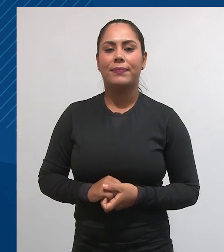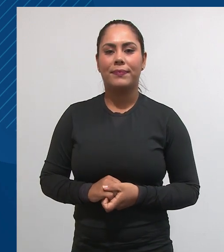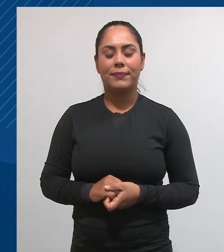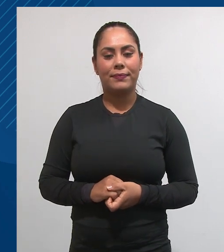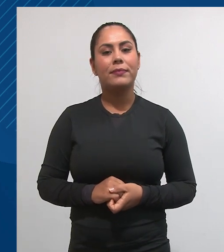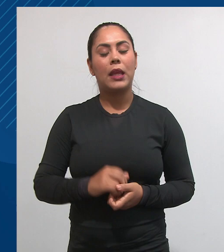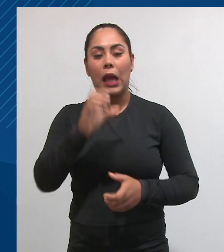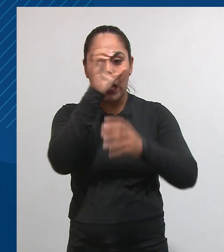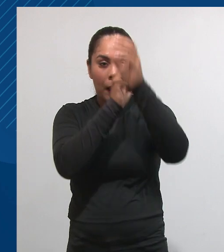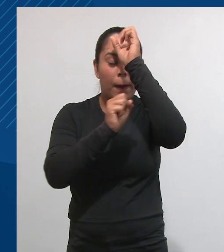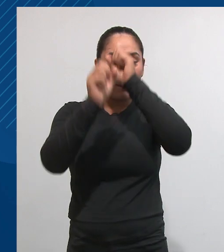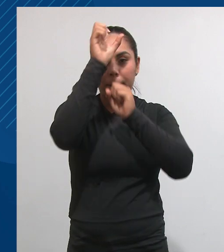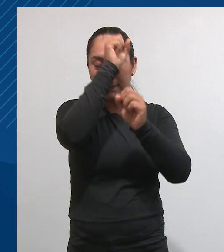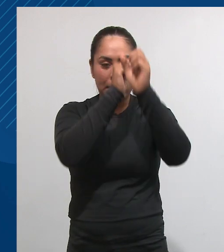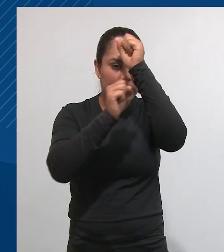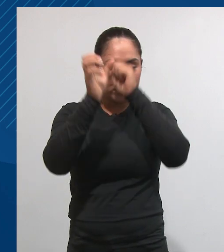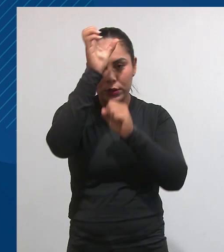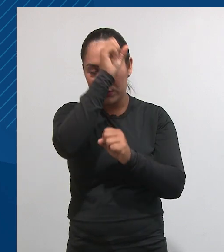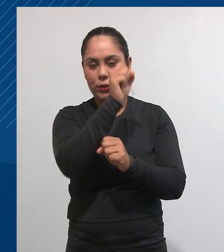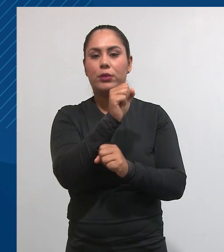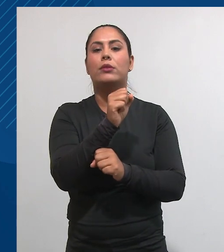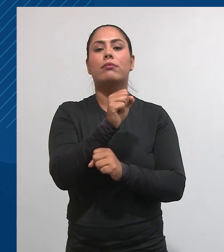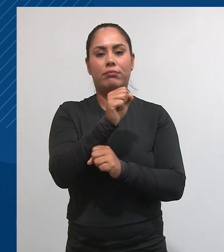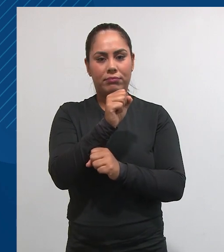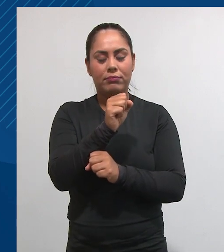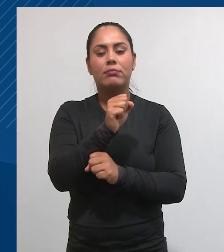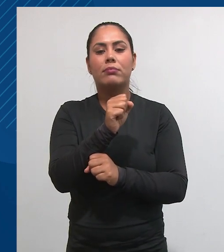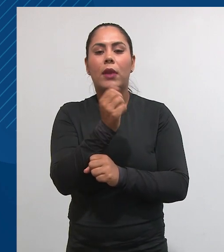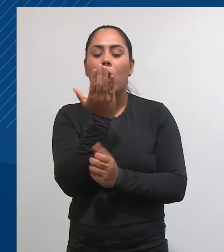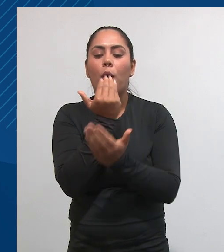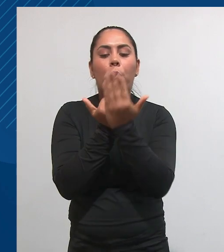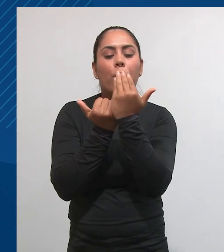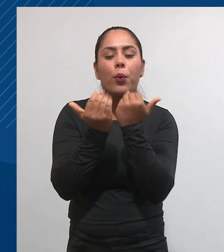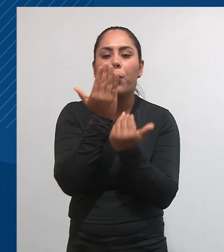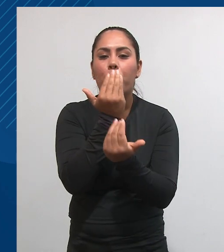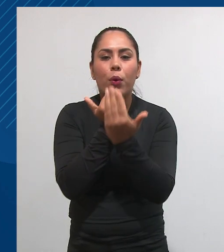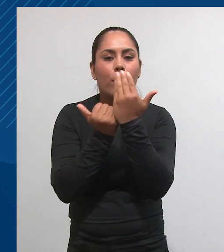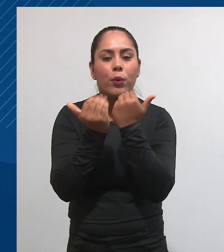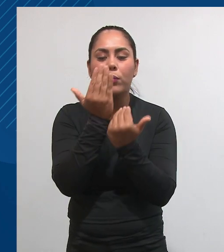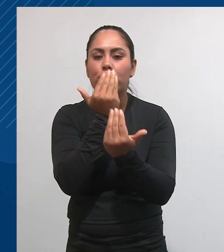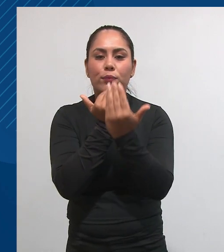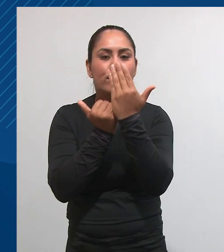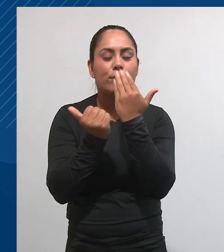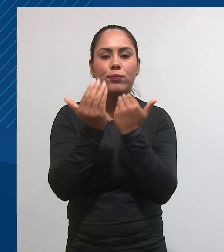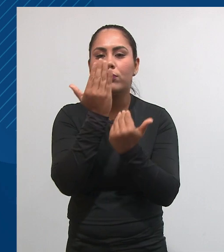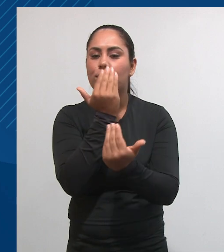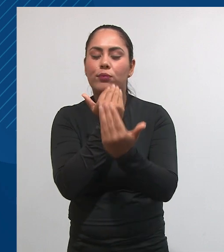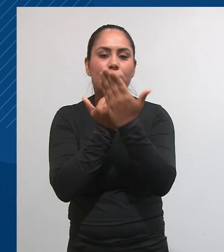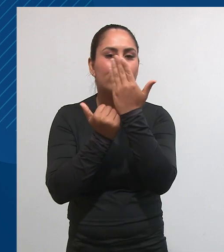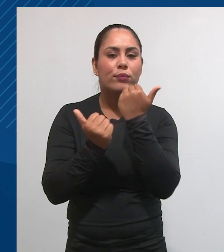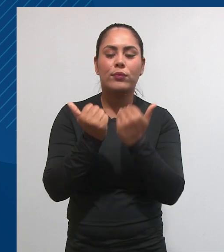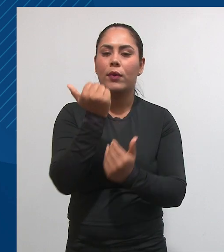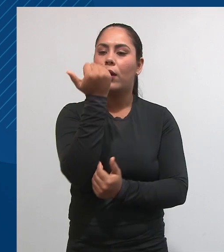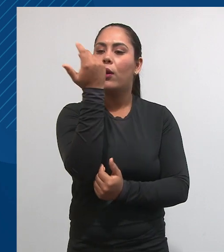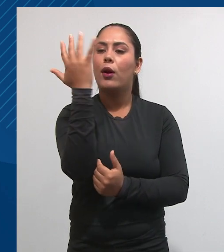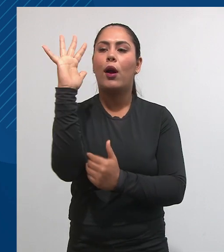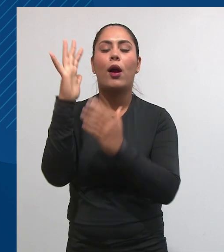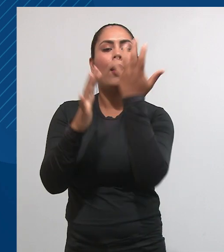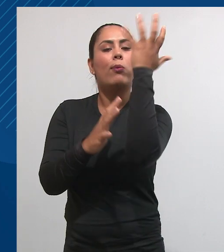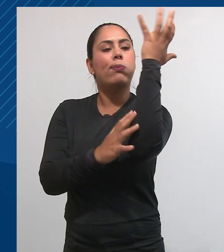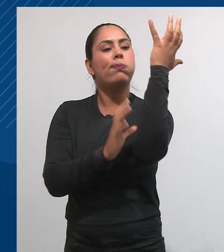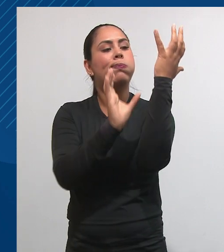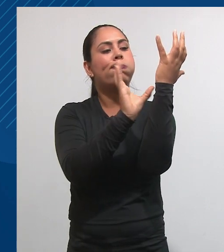parente. Aprendi a me alimentar dos frutos e